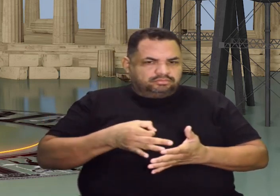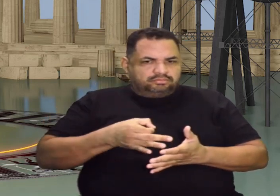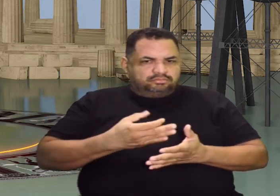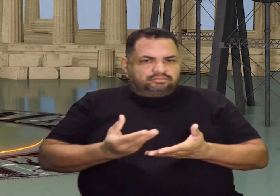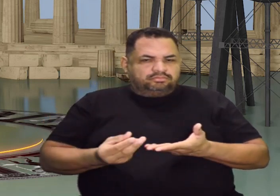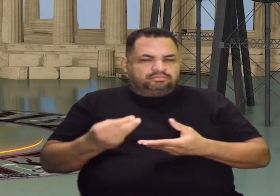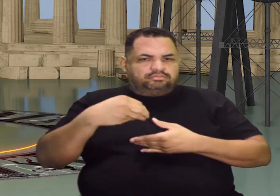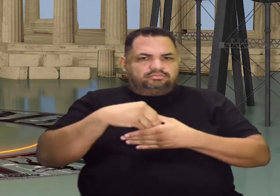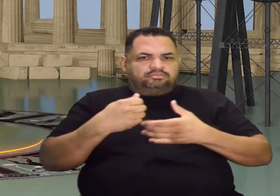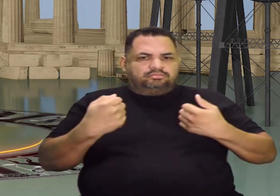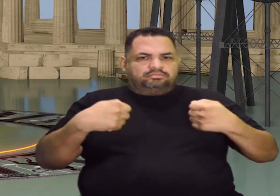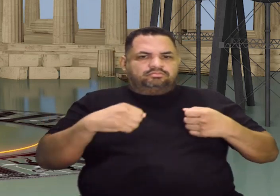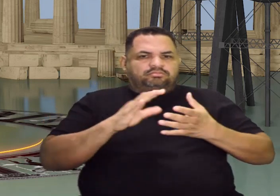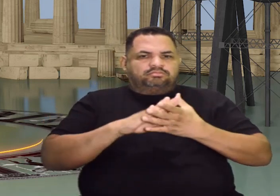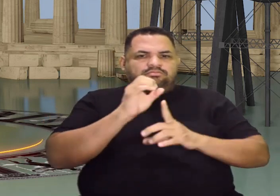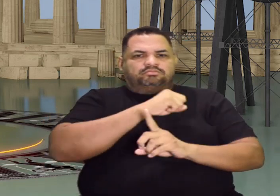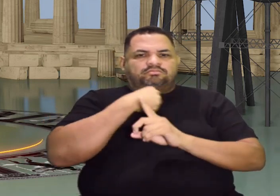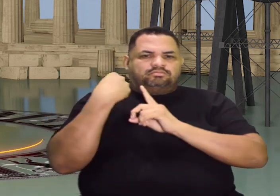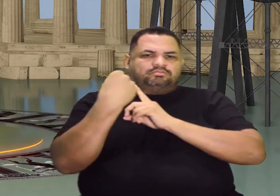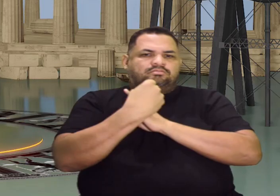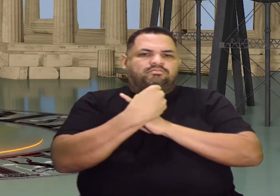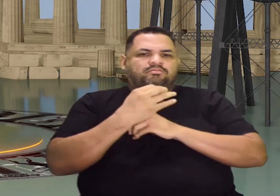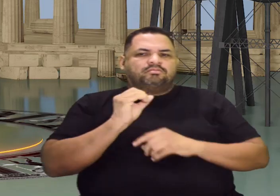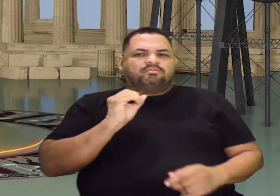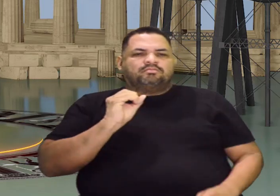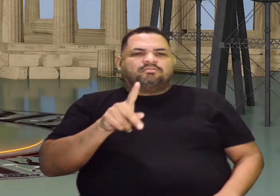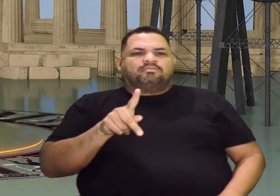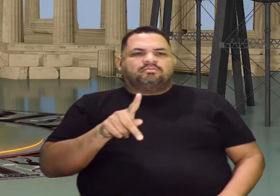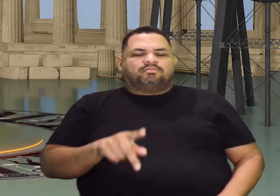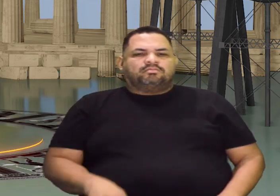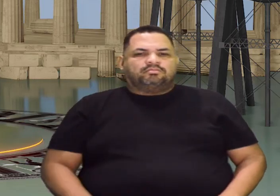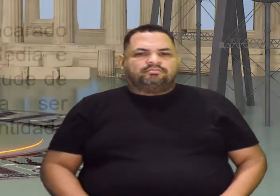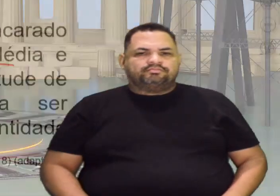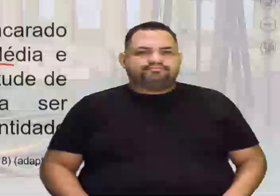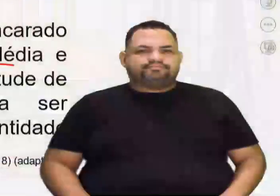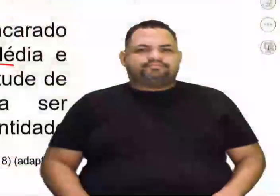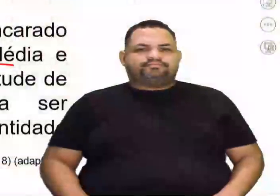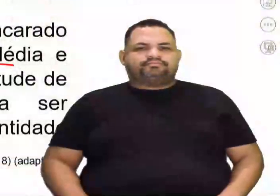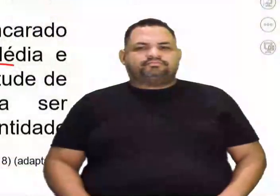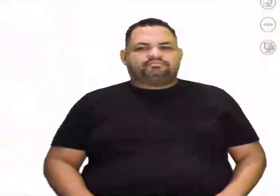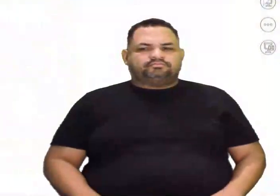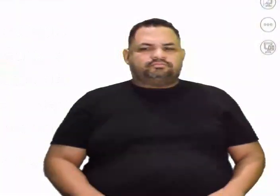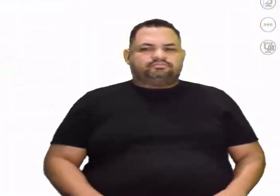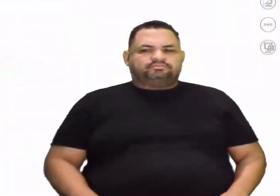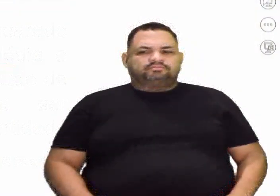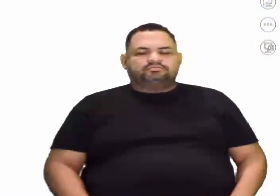dentro da perspectiva da sociedade como um todo, ok? Vamos lá, continuando ali.